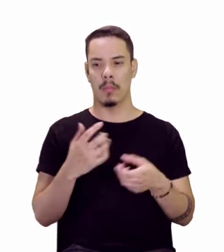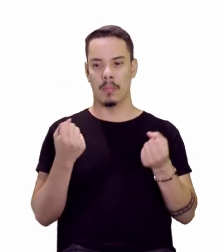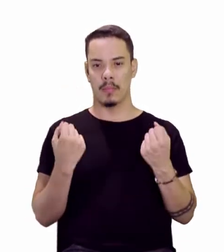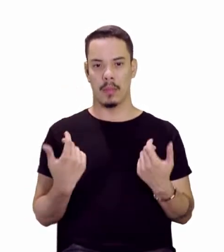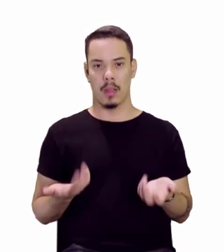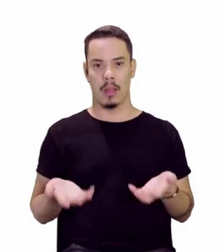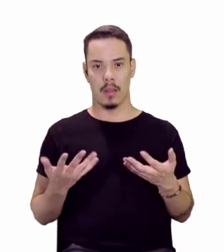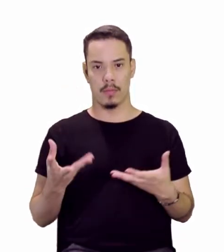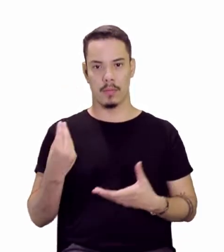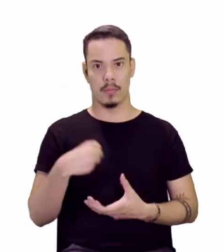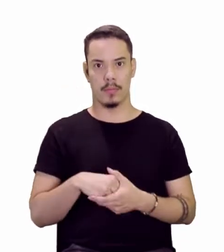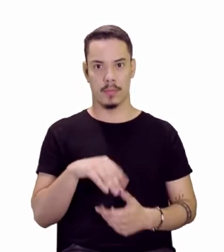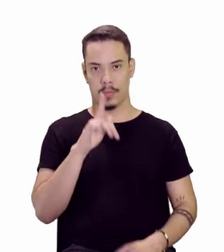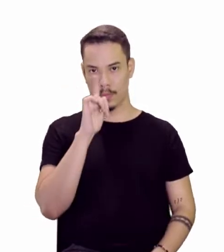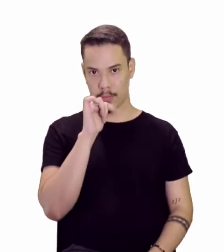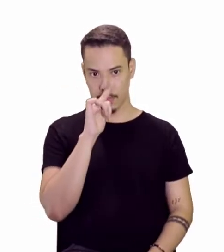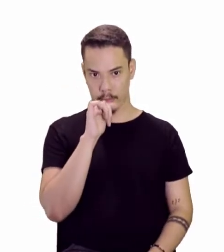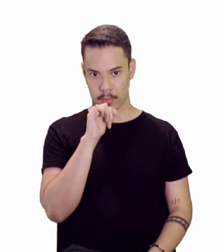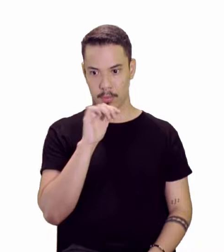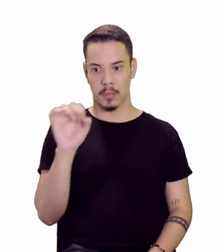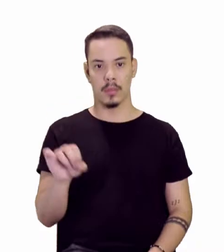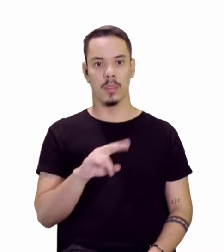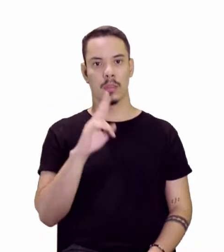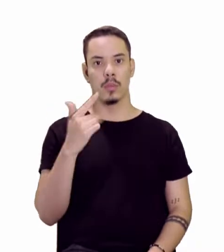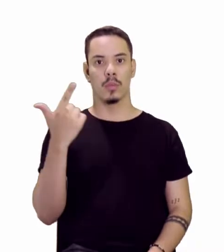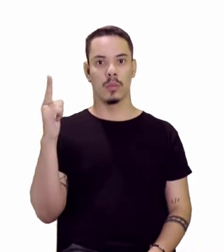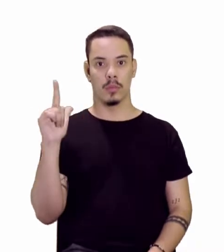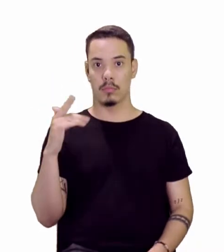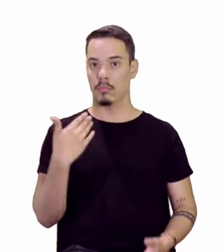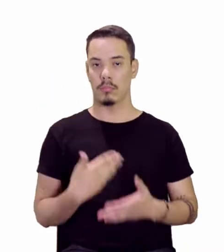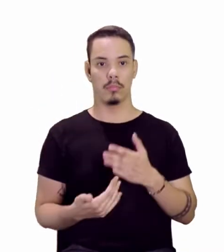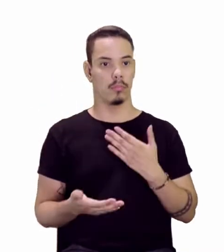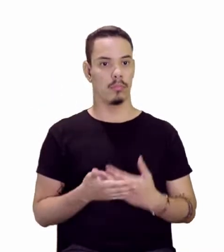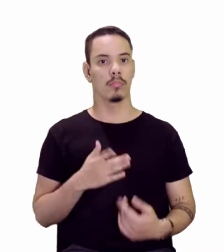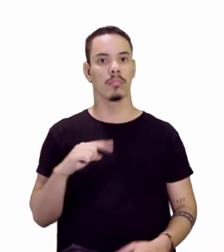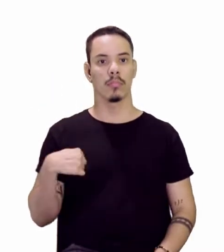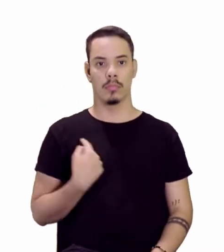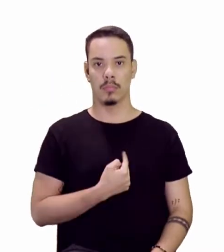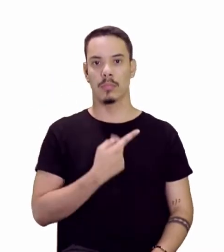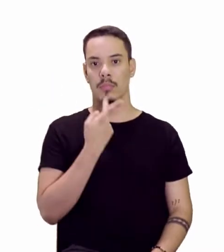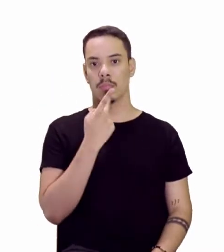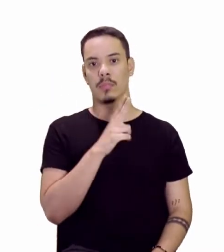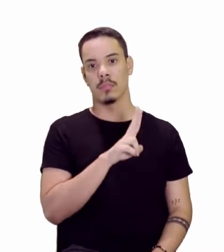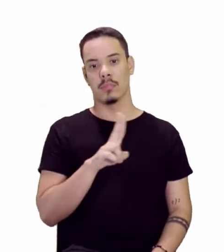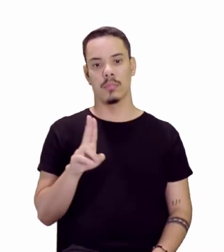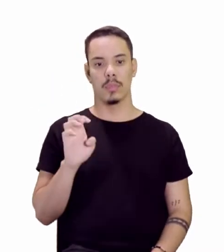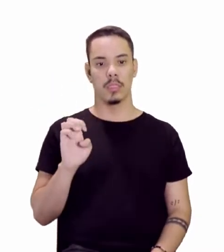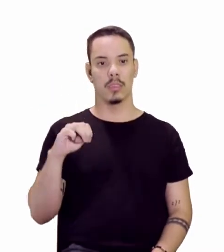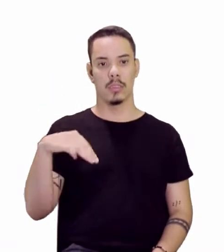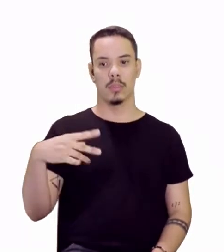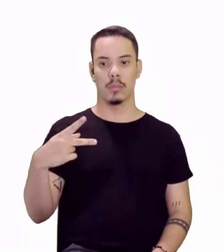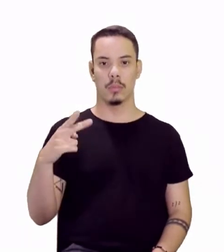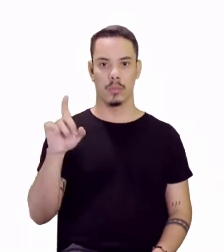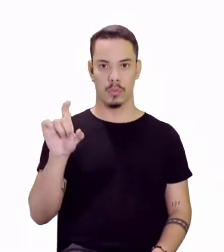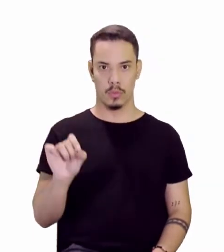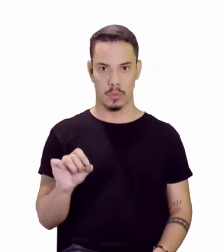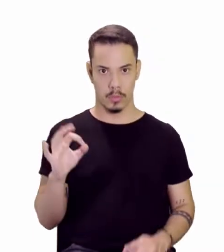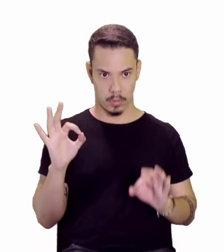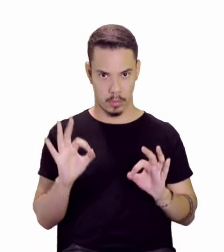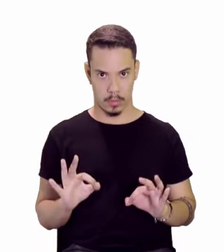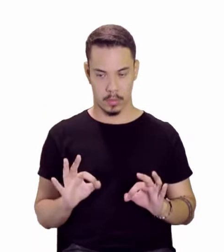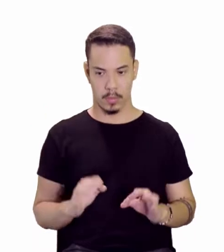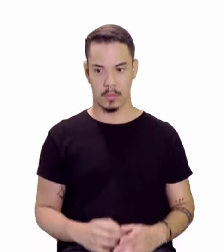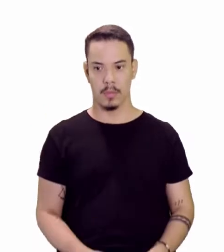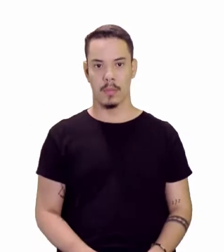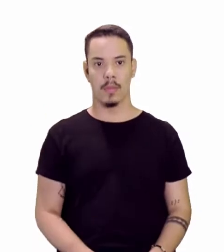lá dentro da água, ou em outro líquido, claro, qualquer, nós chamamos de empuxo. Exatamente.